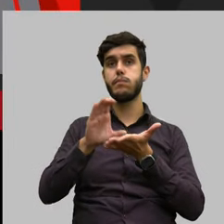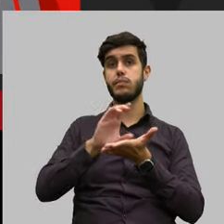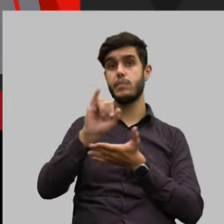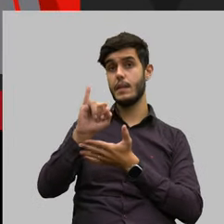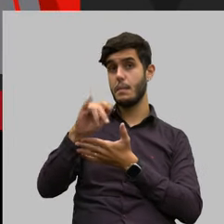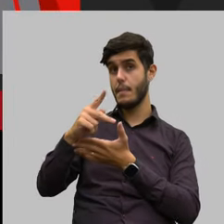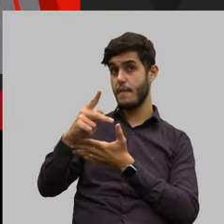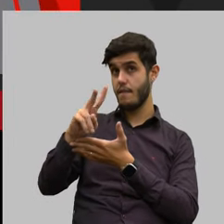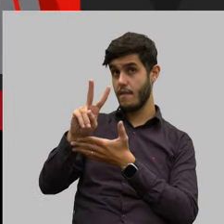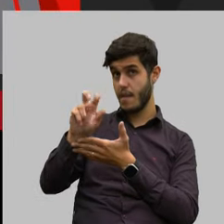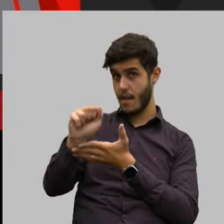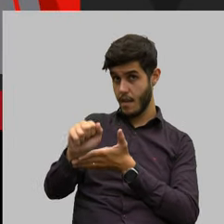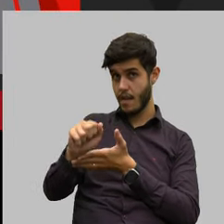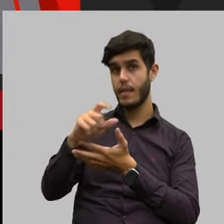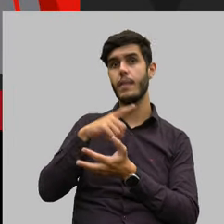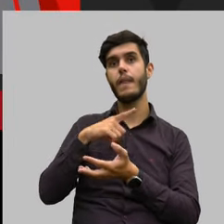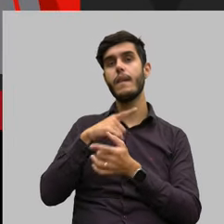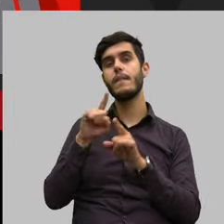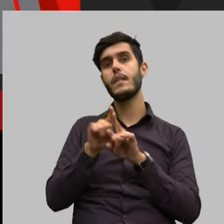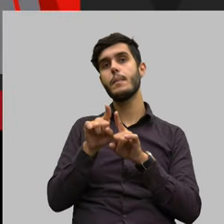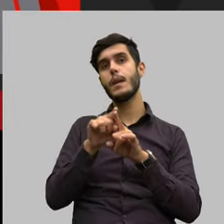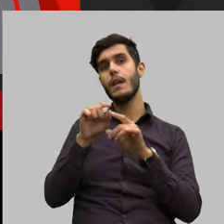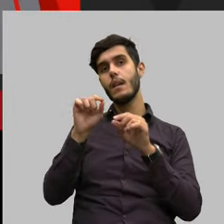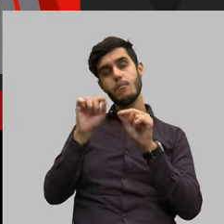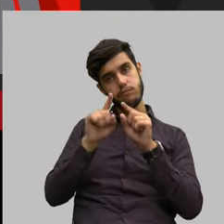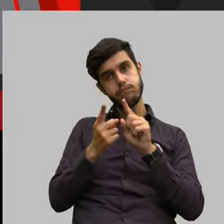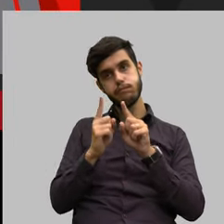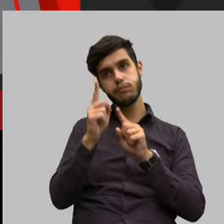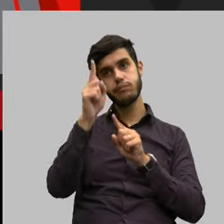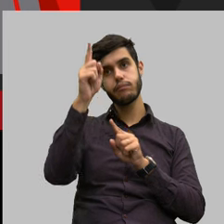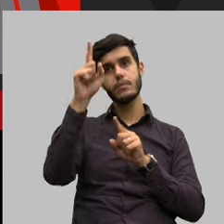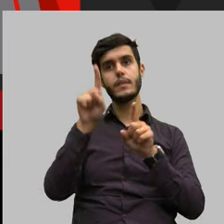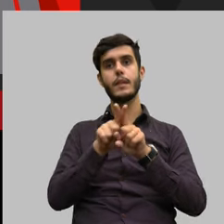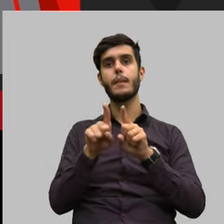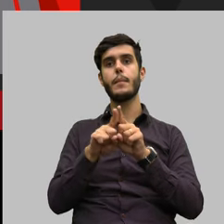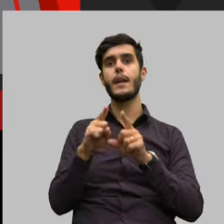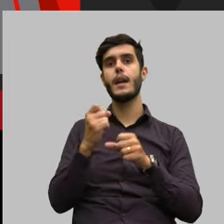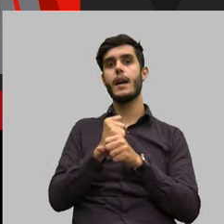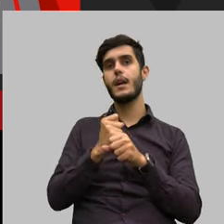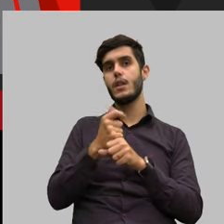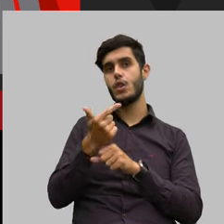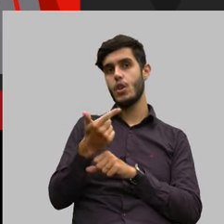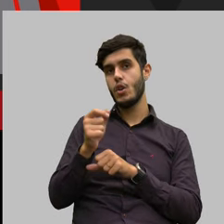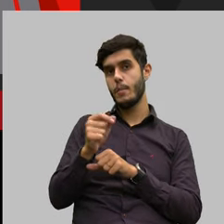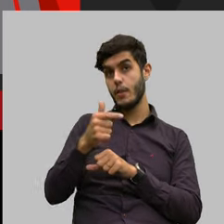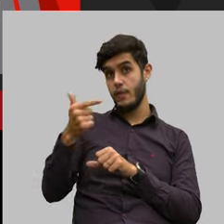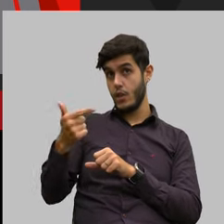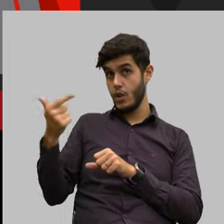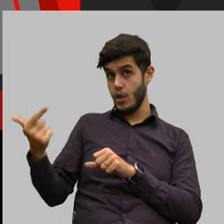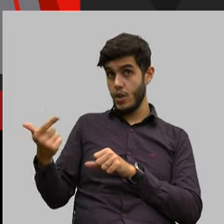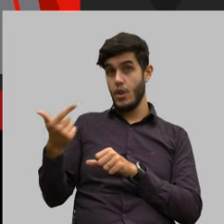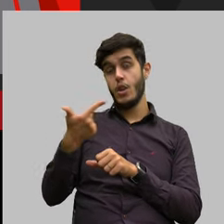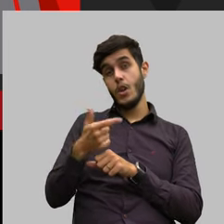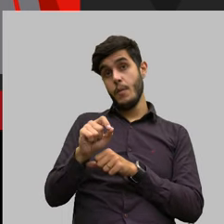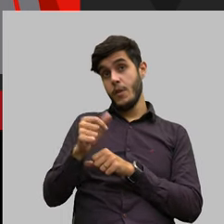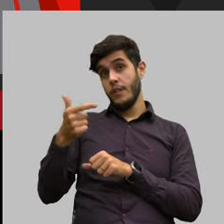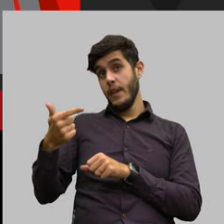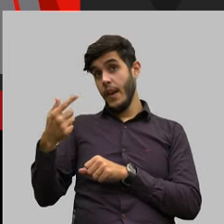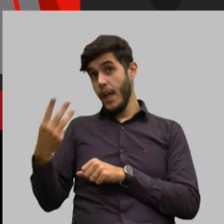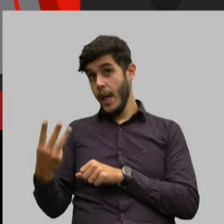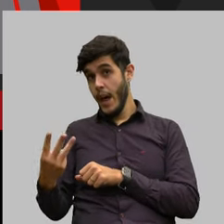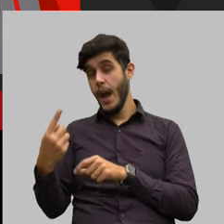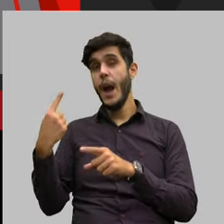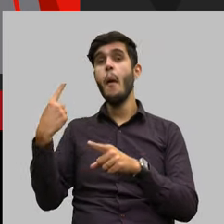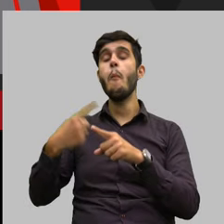né que teve eh um um crescimento significativo no ano de 2022 e 2023 muito por